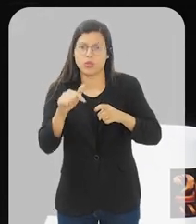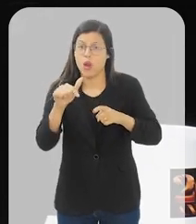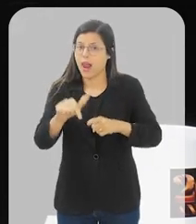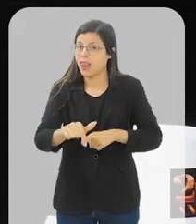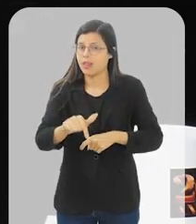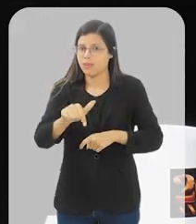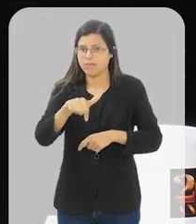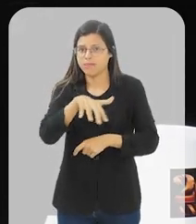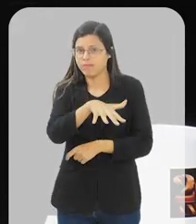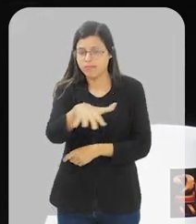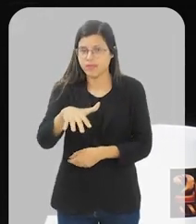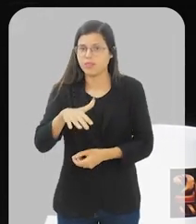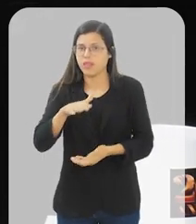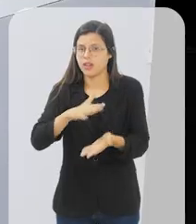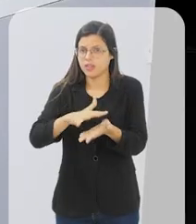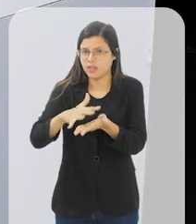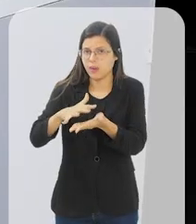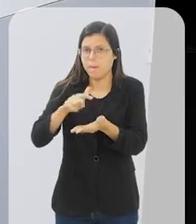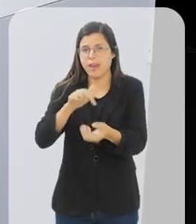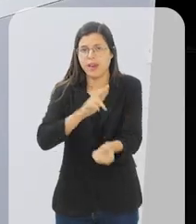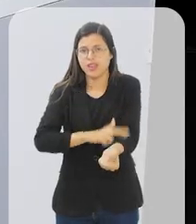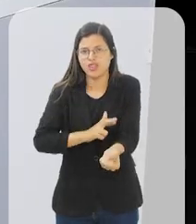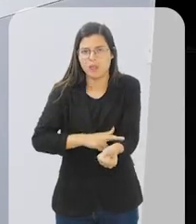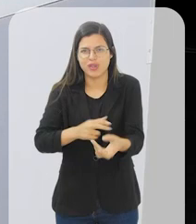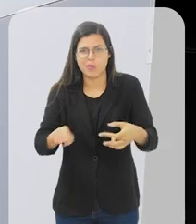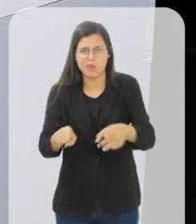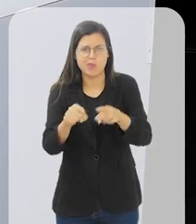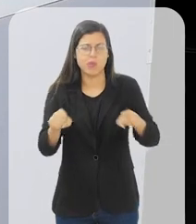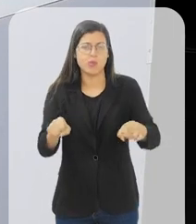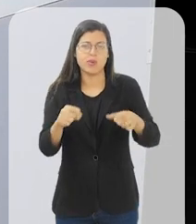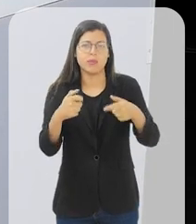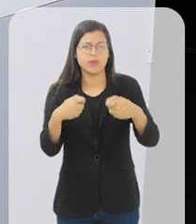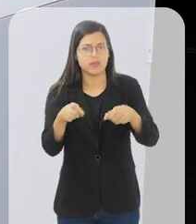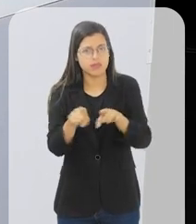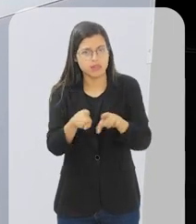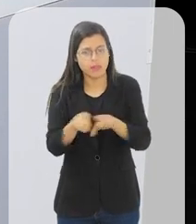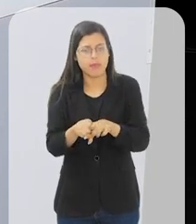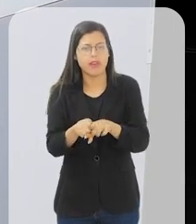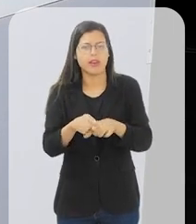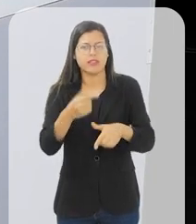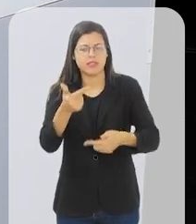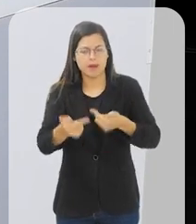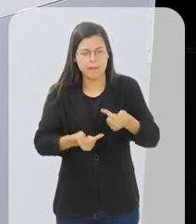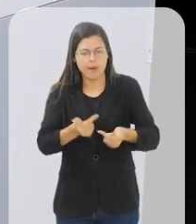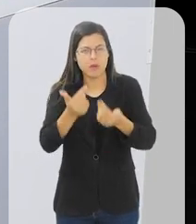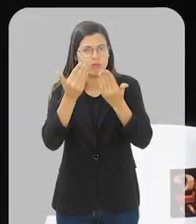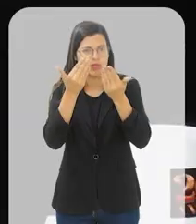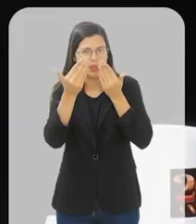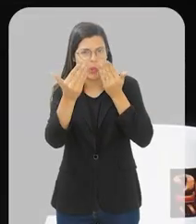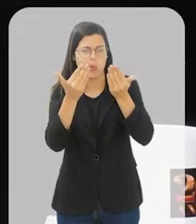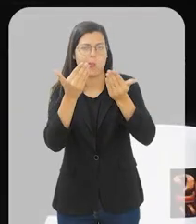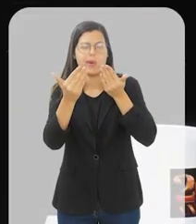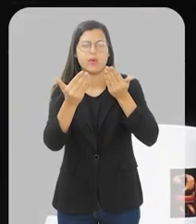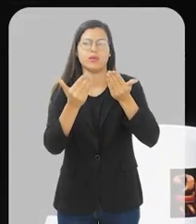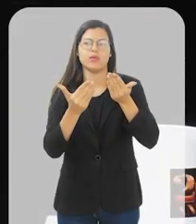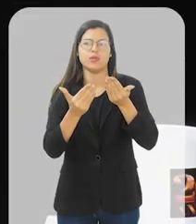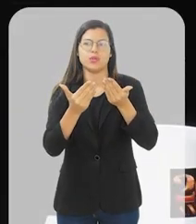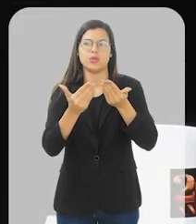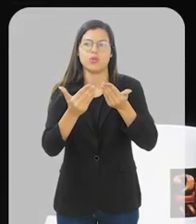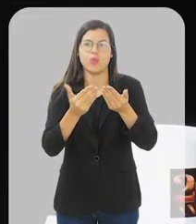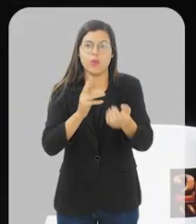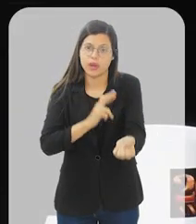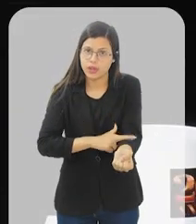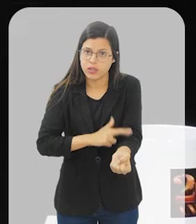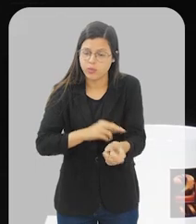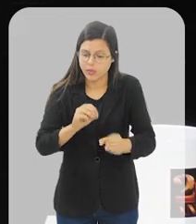ele é ritmista. Eu preciso fazer um trabalho também psicológico neles, preciso dar um